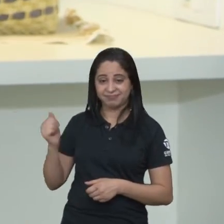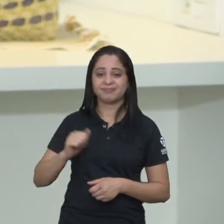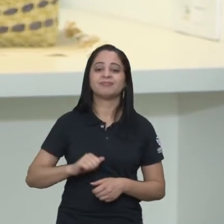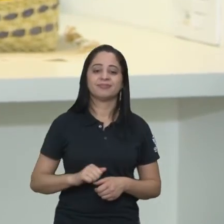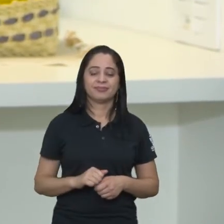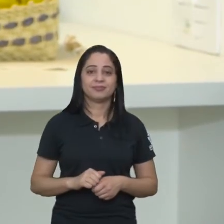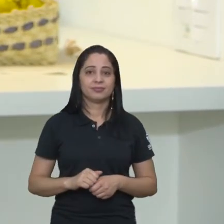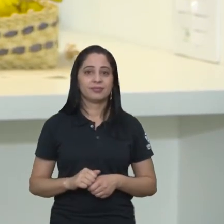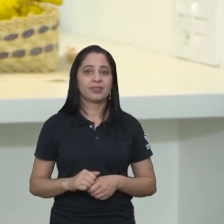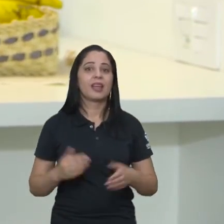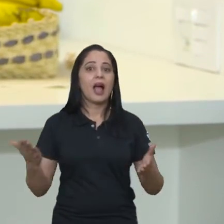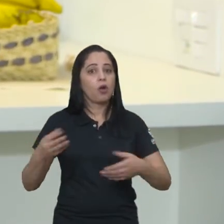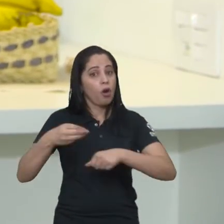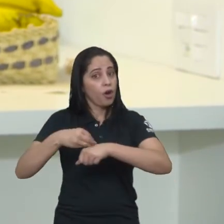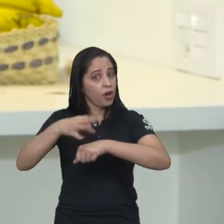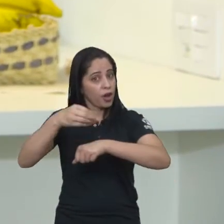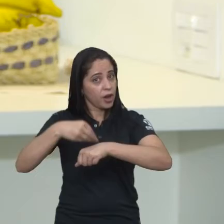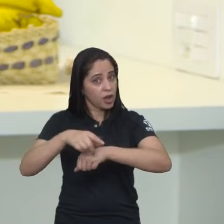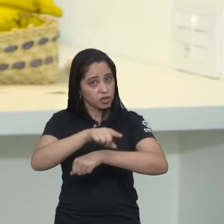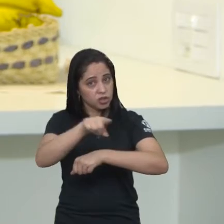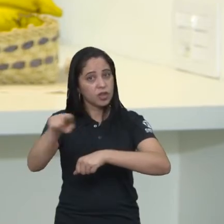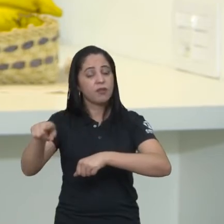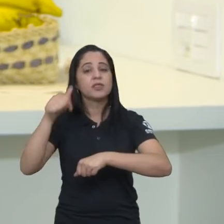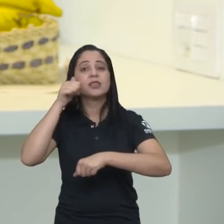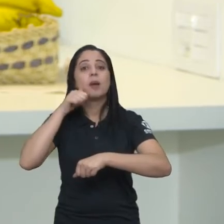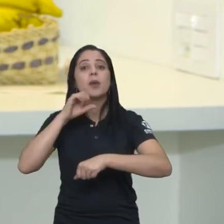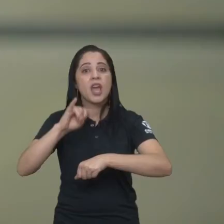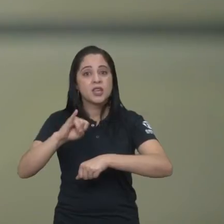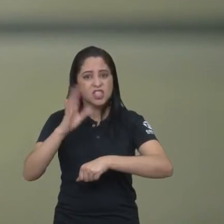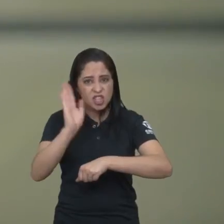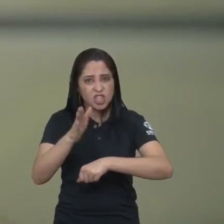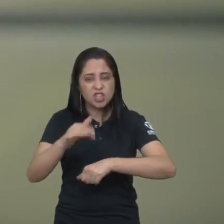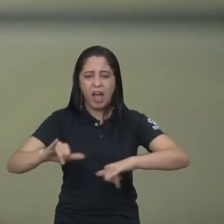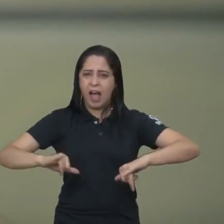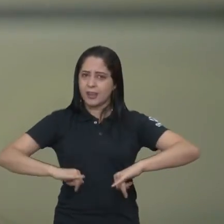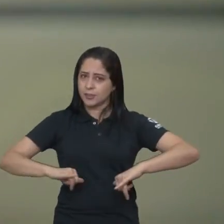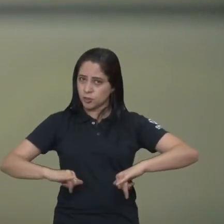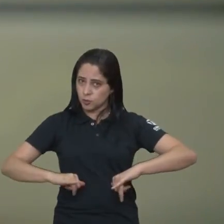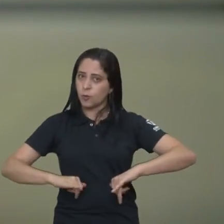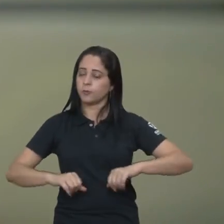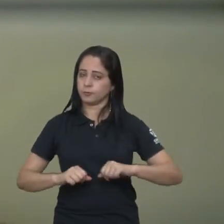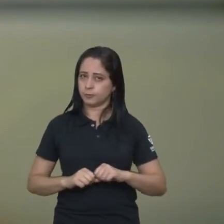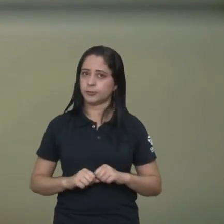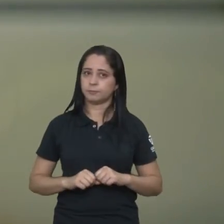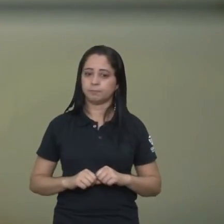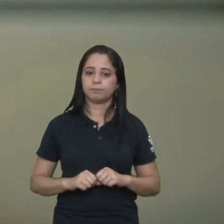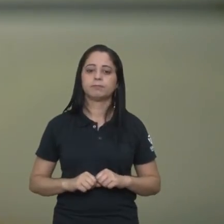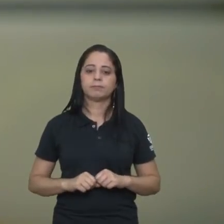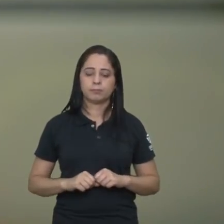no início da reportagem? Ela deixou um recado às mulheres que já passaram ou venham a